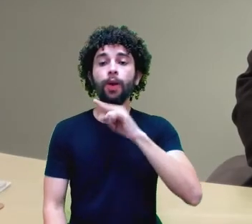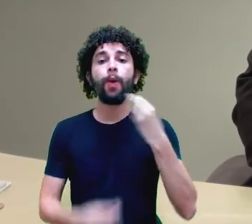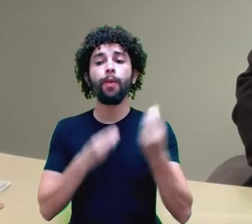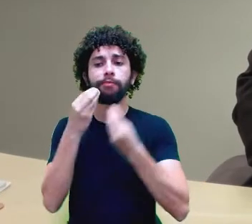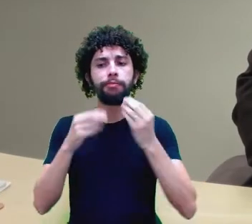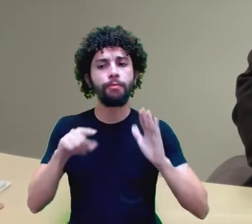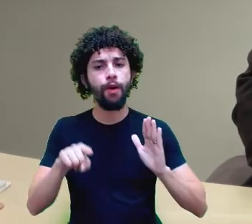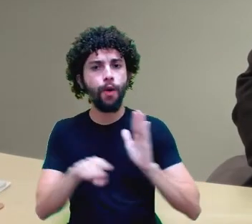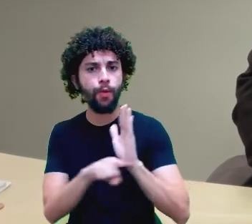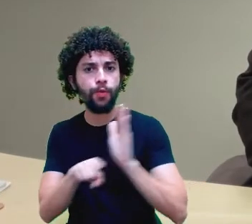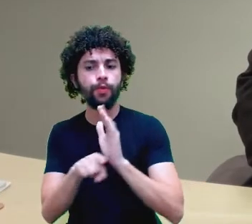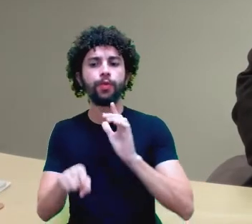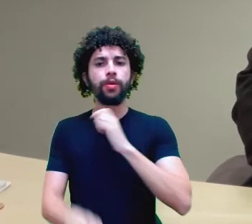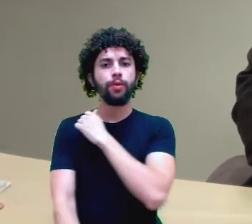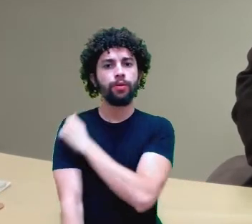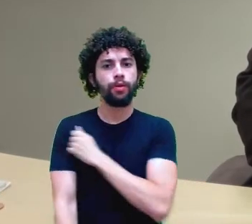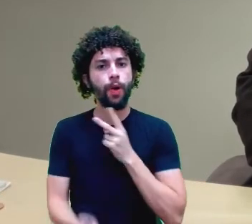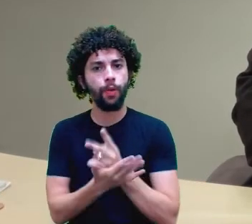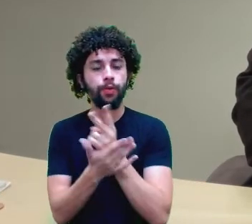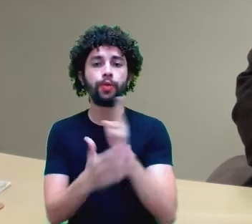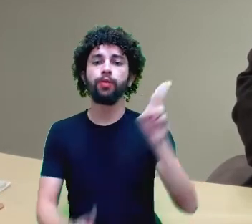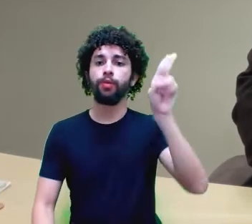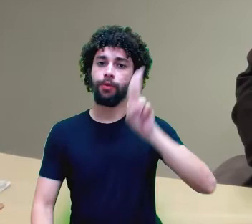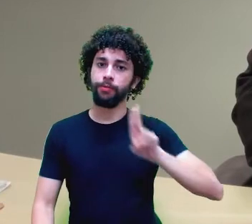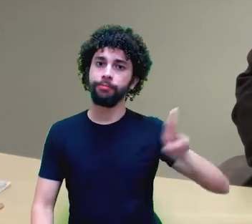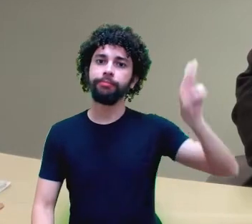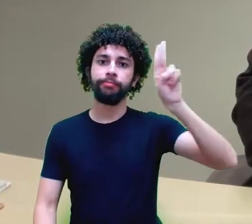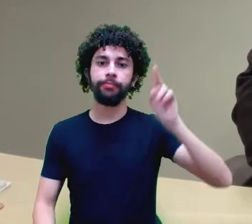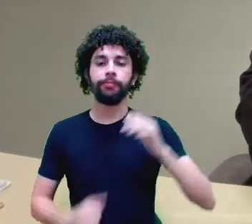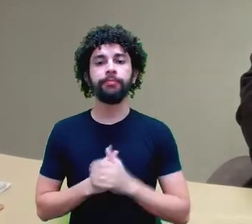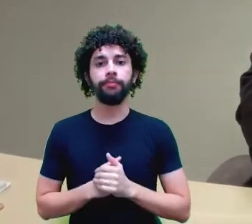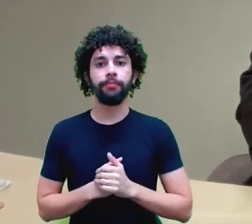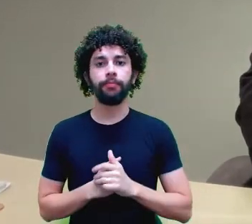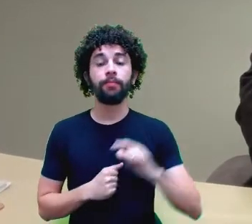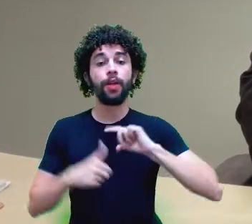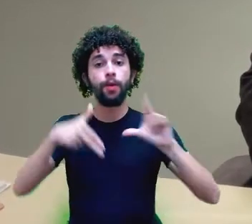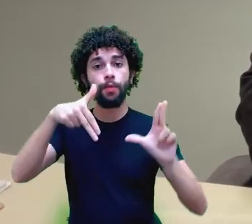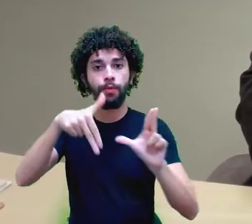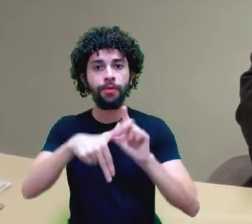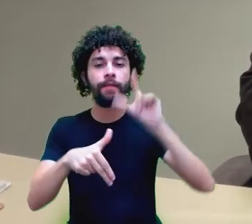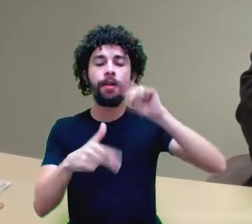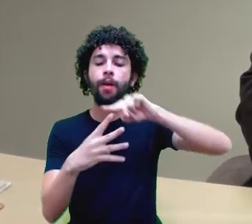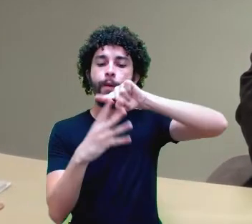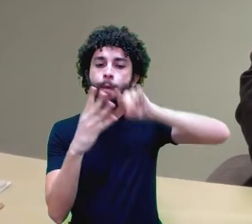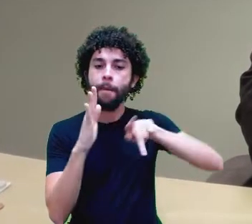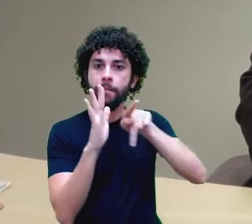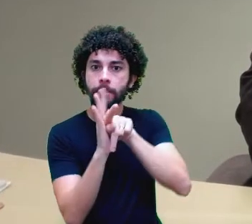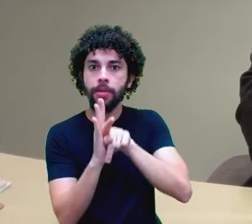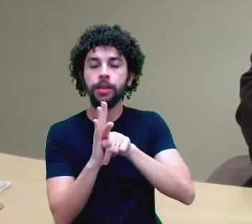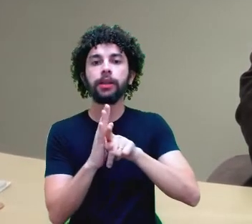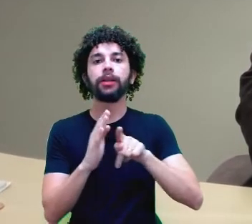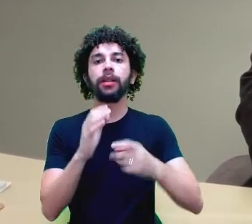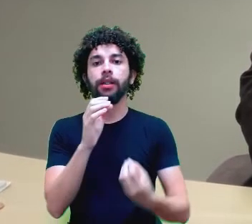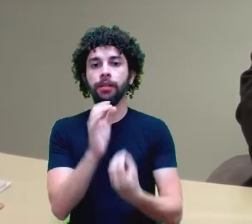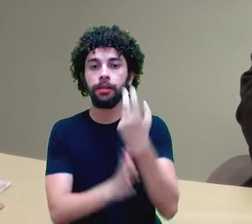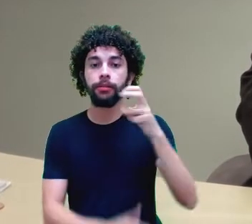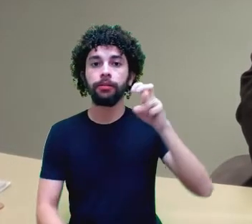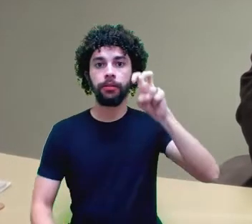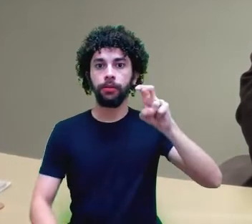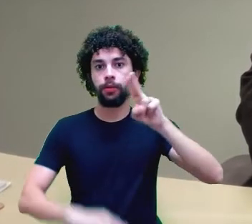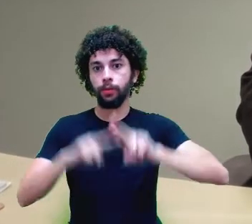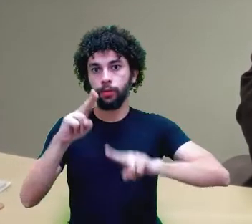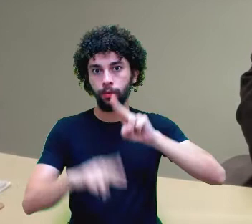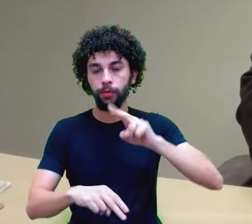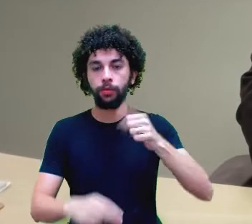travando, fazer nossos estudantes continuarem na universidade. A Unifespa é uma das 4 universidades criadas em